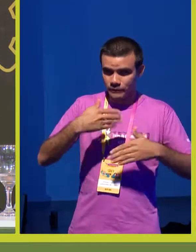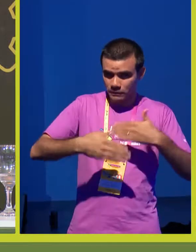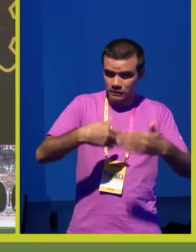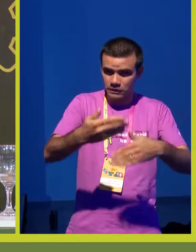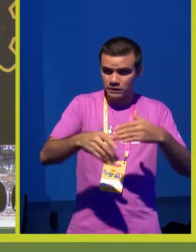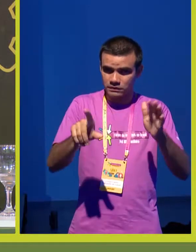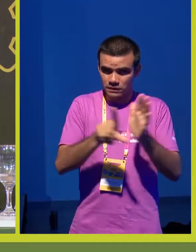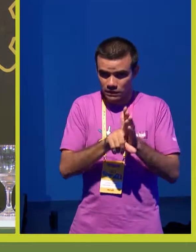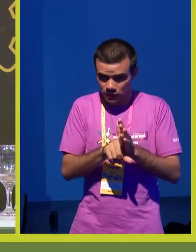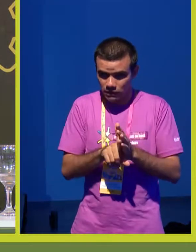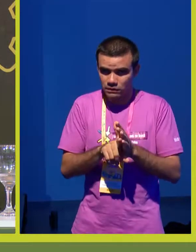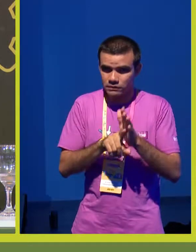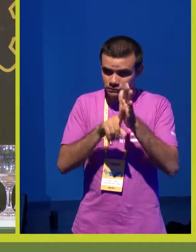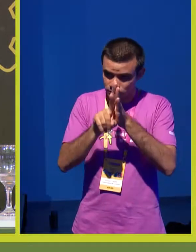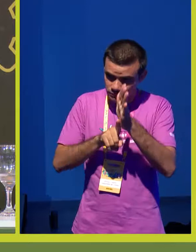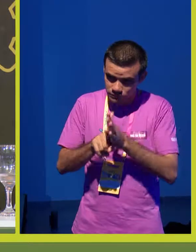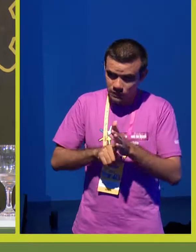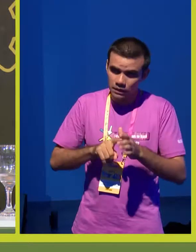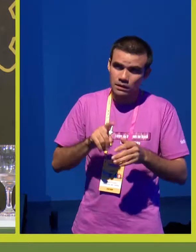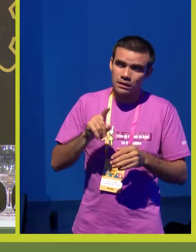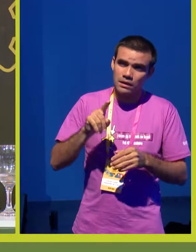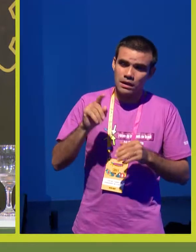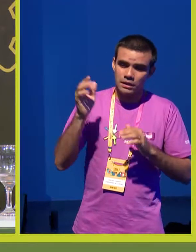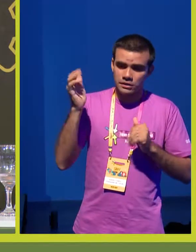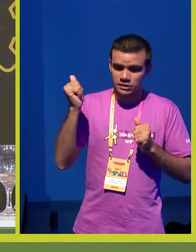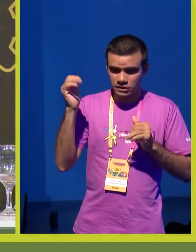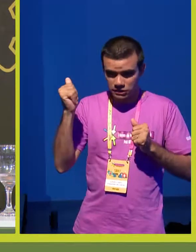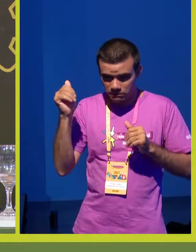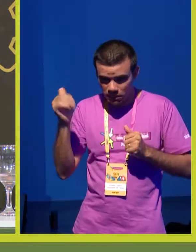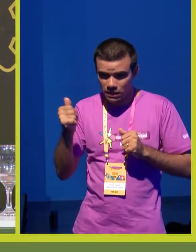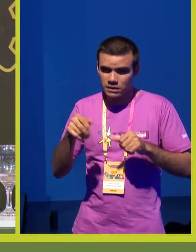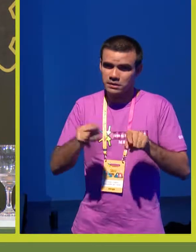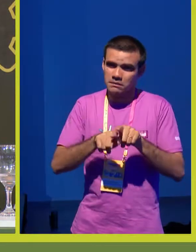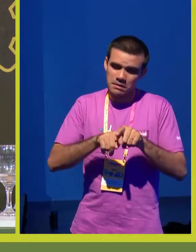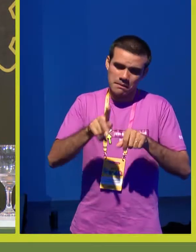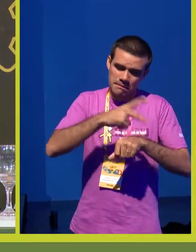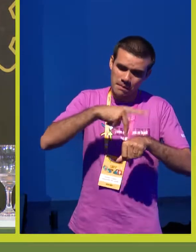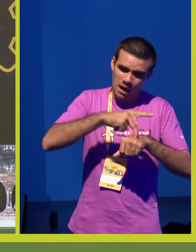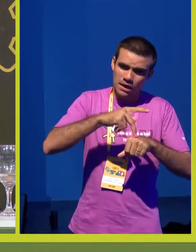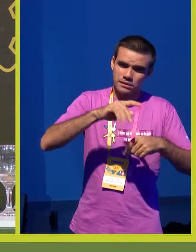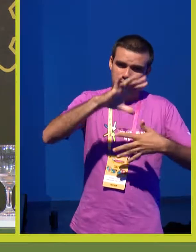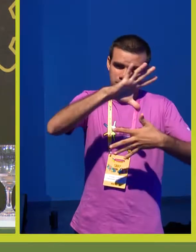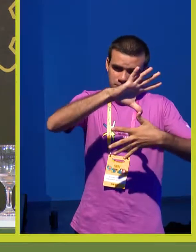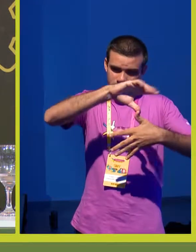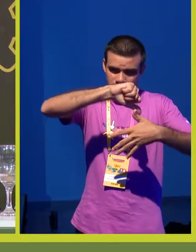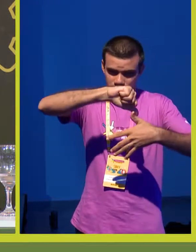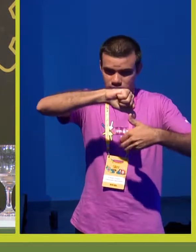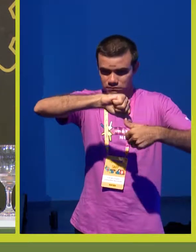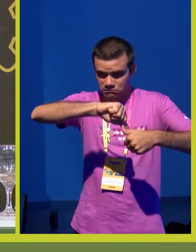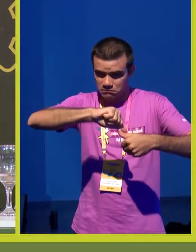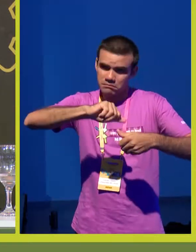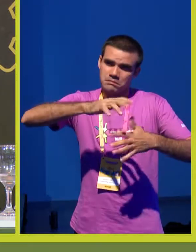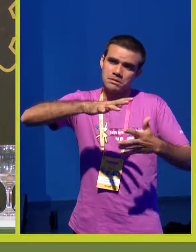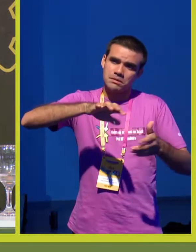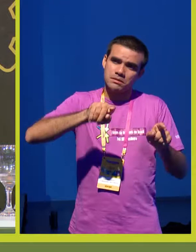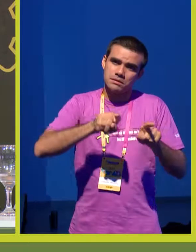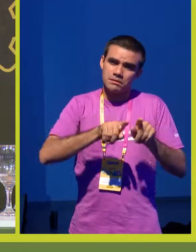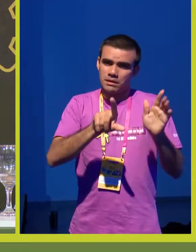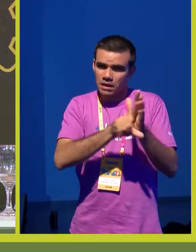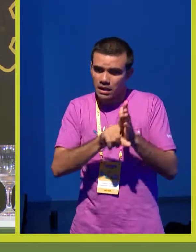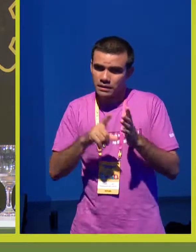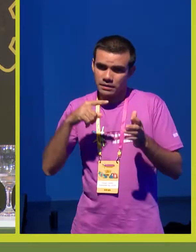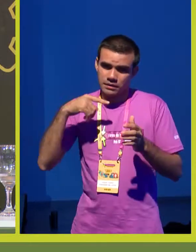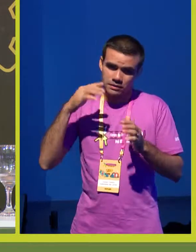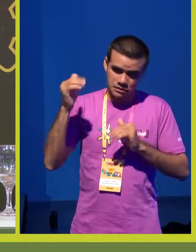investigações na Espanha e em países da América Latina, e essa é uma garantia, por exemplo, presente na legislação